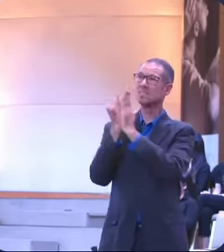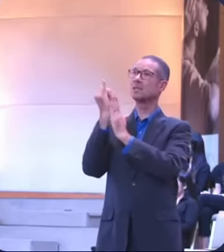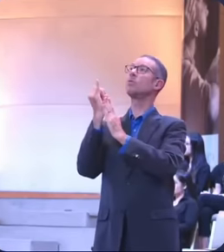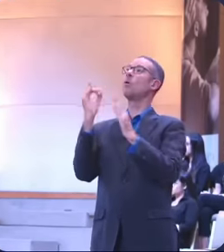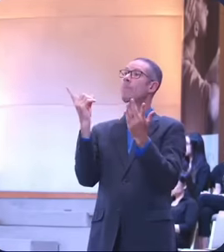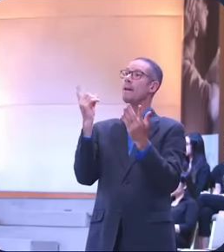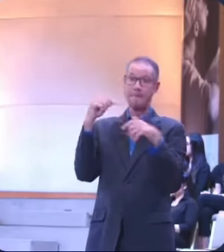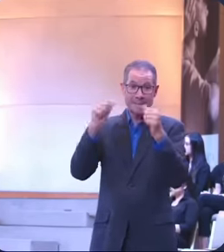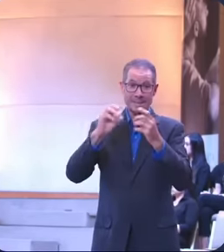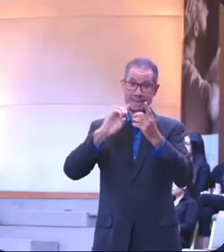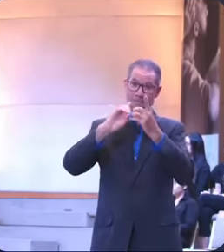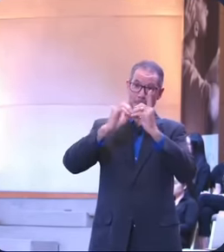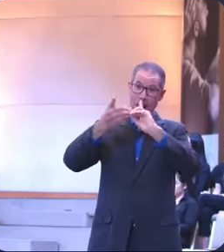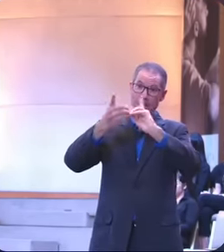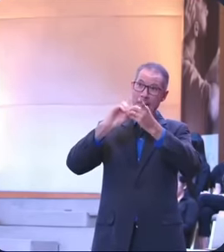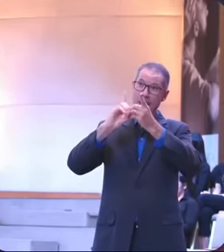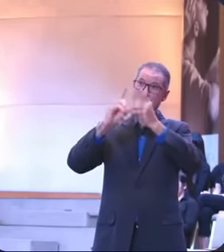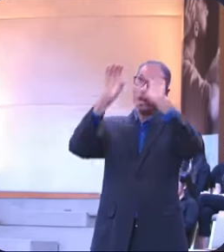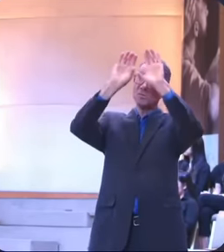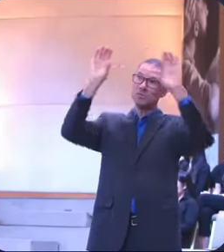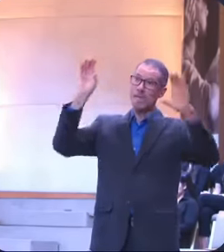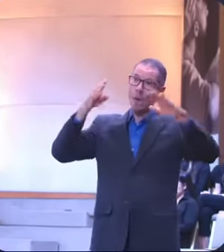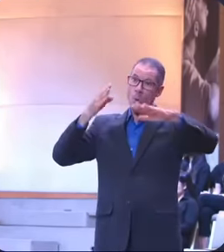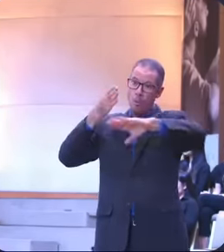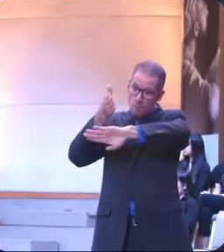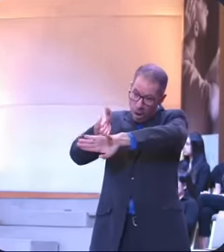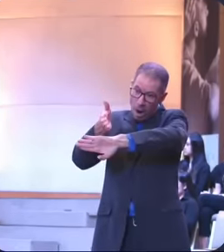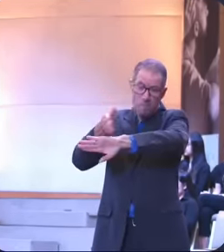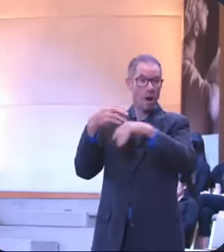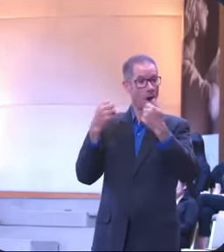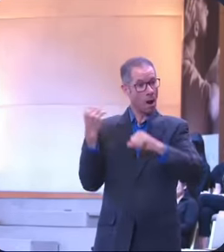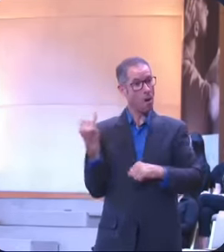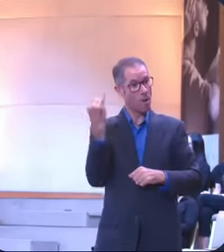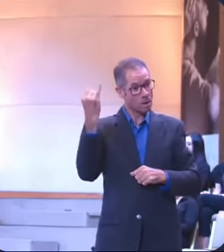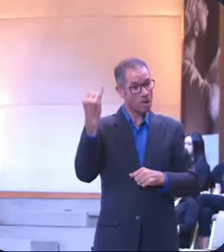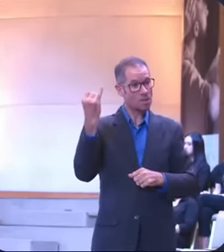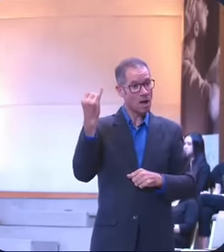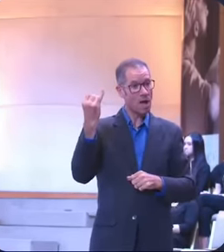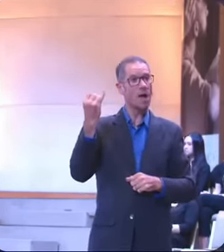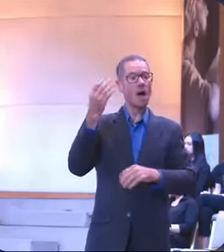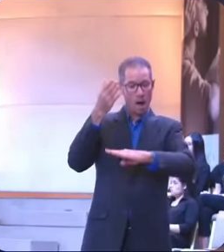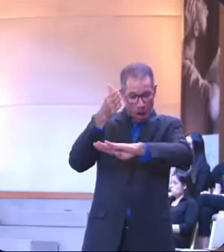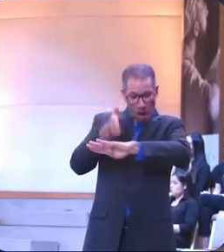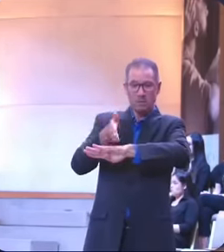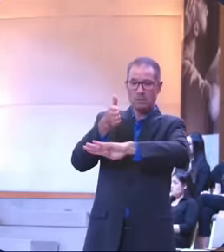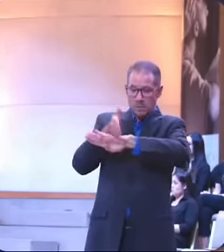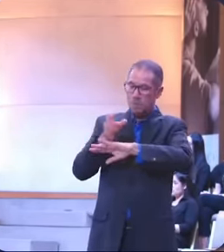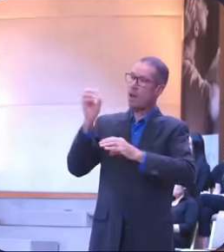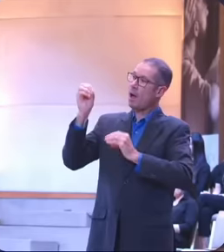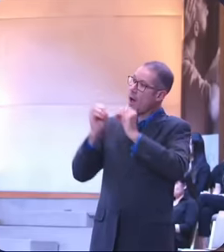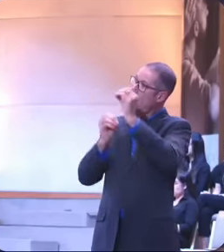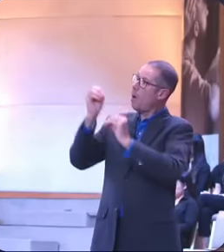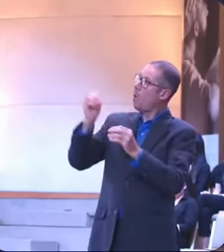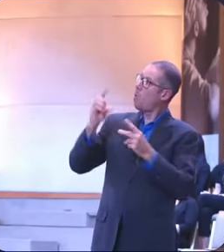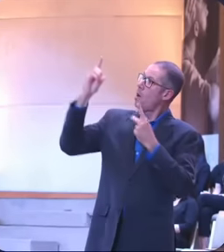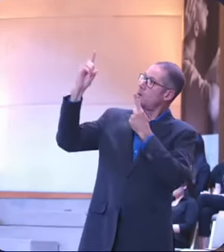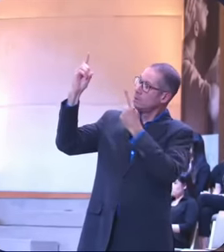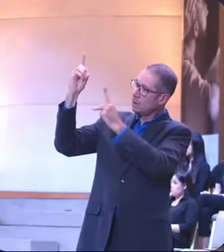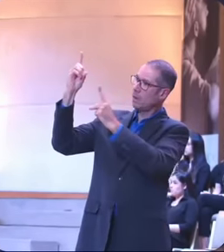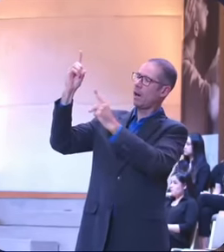na dinâmica do céu. Você entende? Você participa da obra de